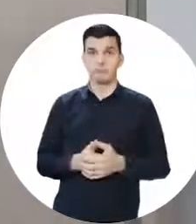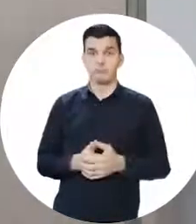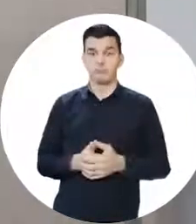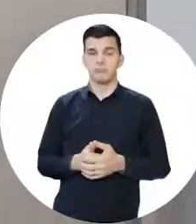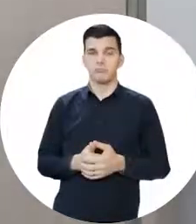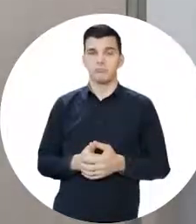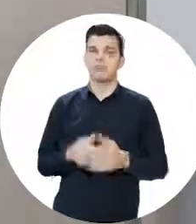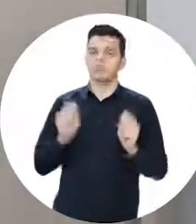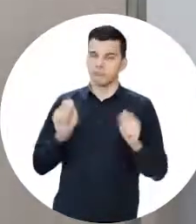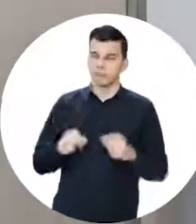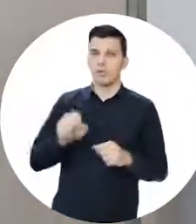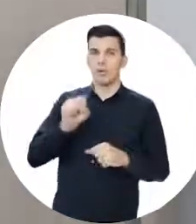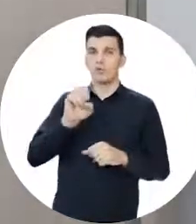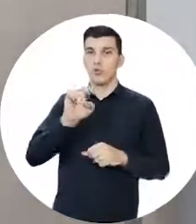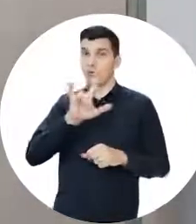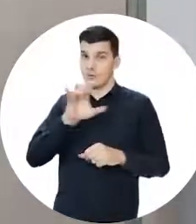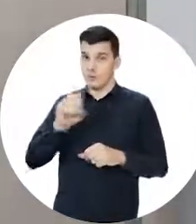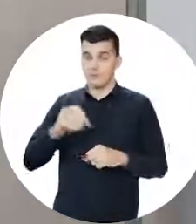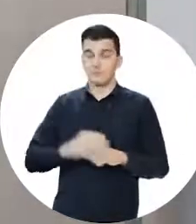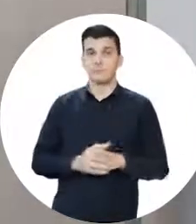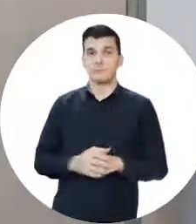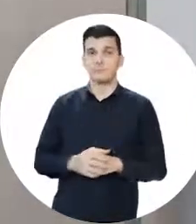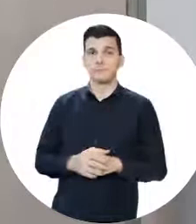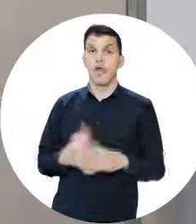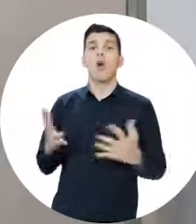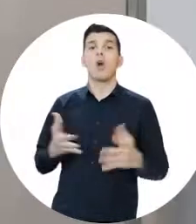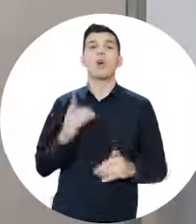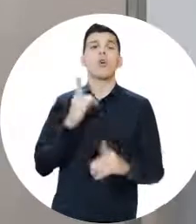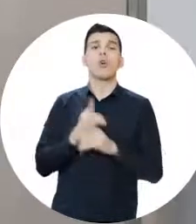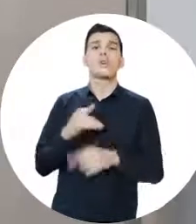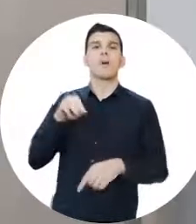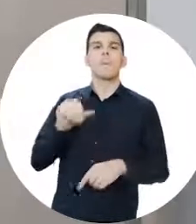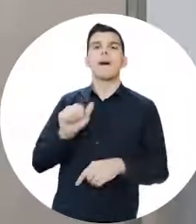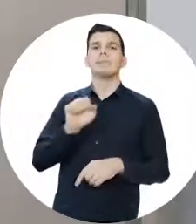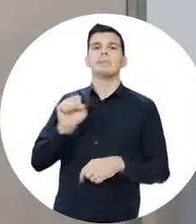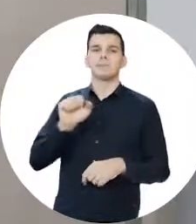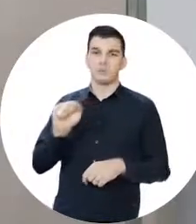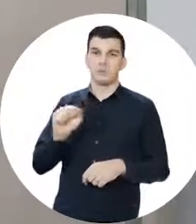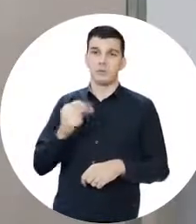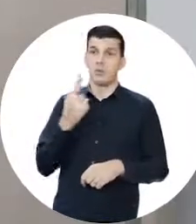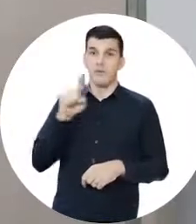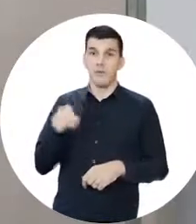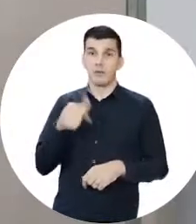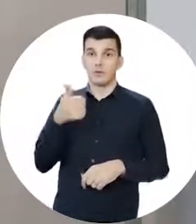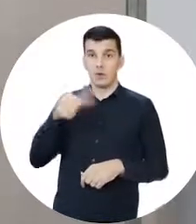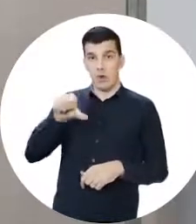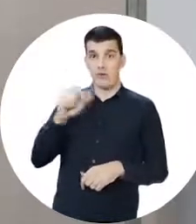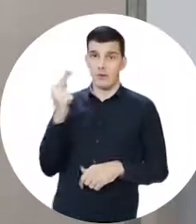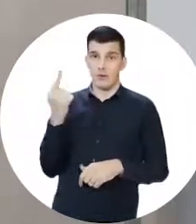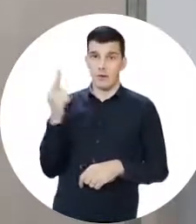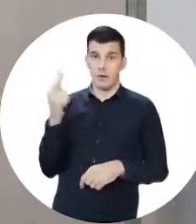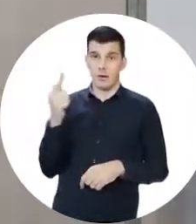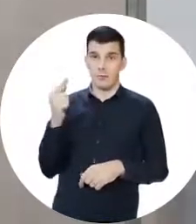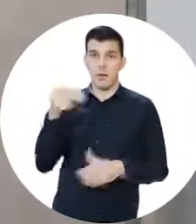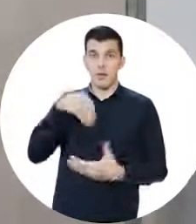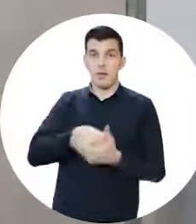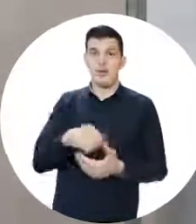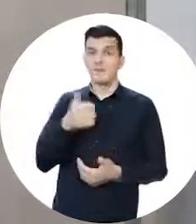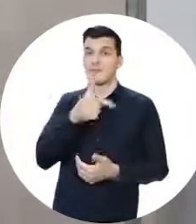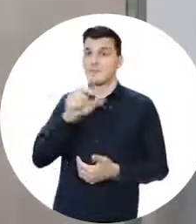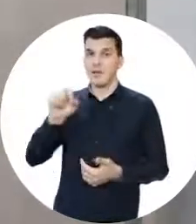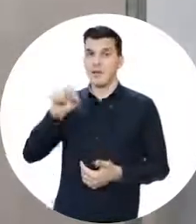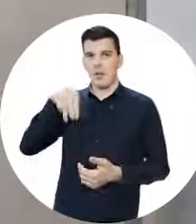componentes, propriamente a solução dita. Calcule a massa de solução com 1,19 gramas em 100 ml